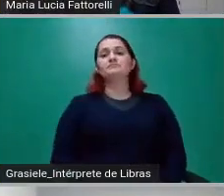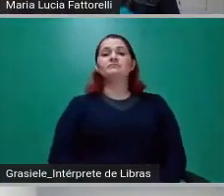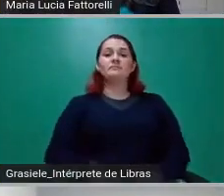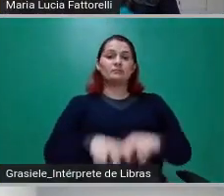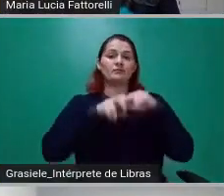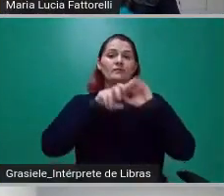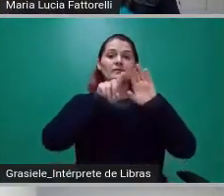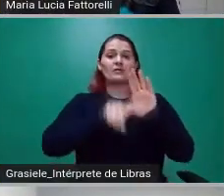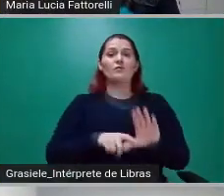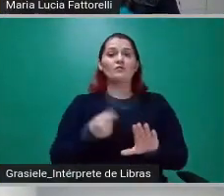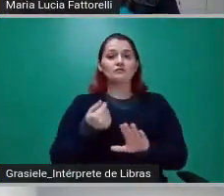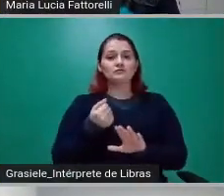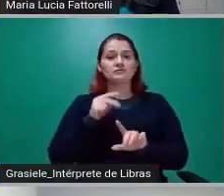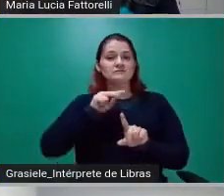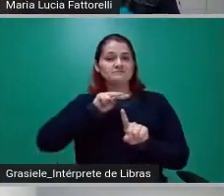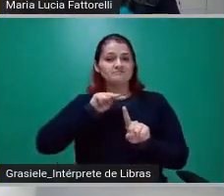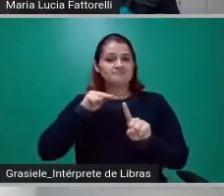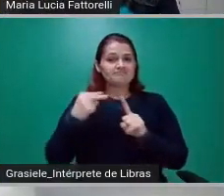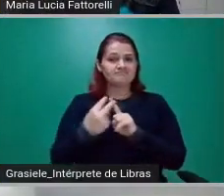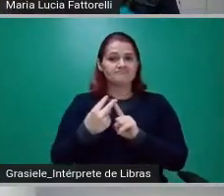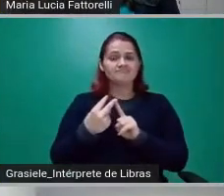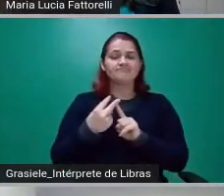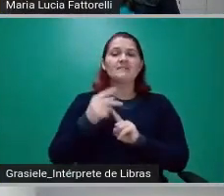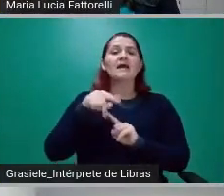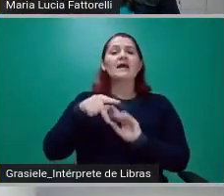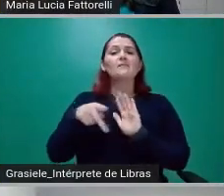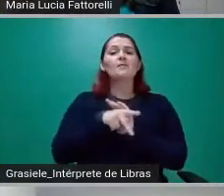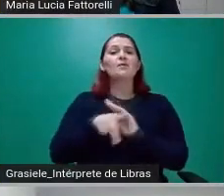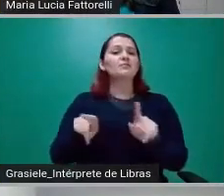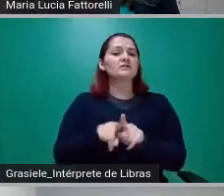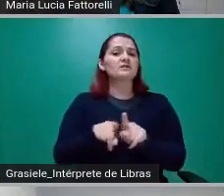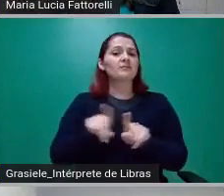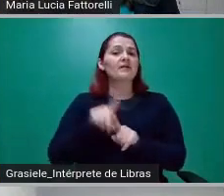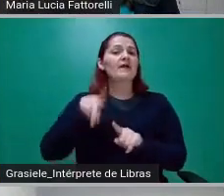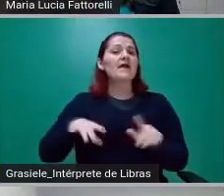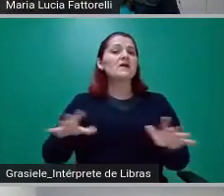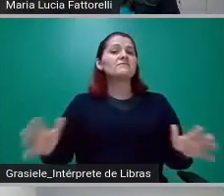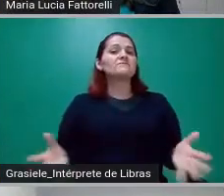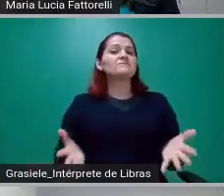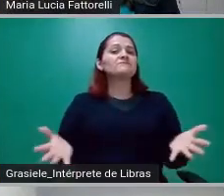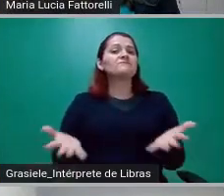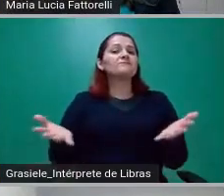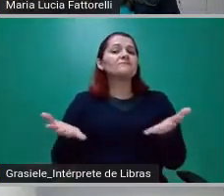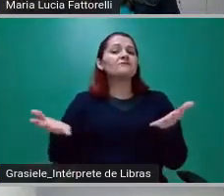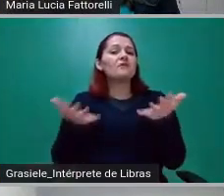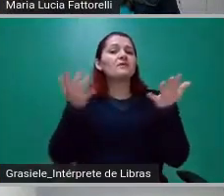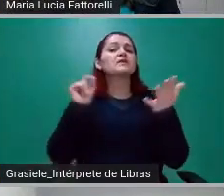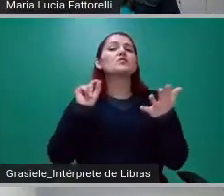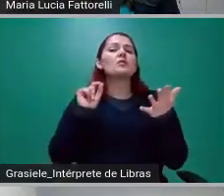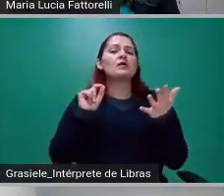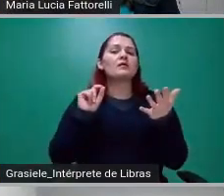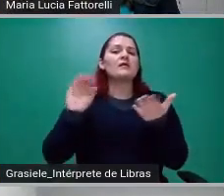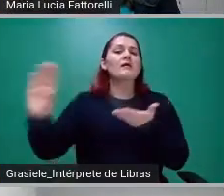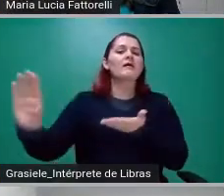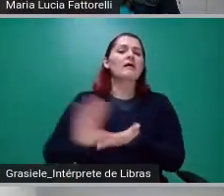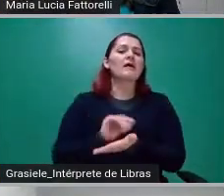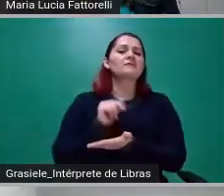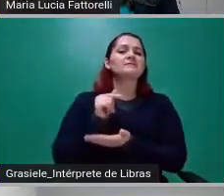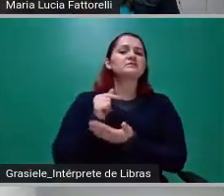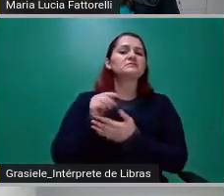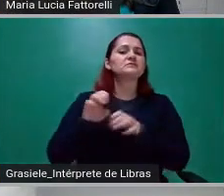perspectiva, serve também ao fomento do investimento em infraestrutura, às